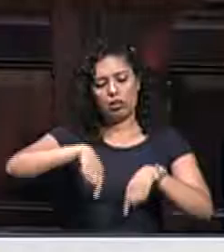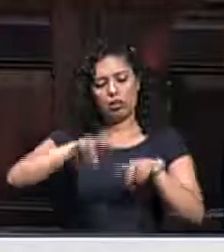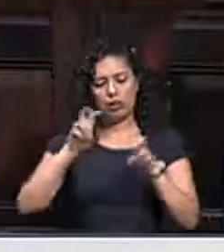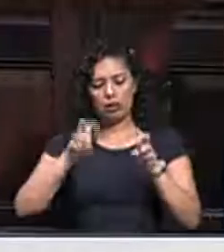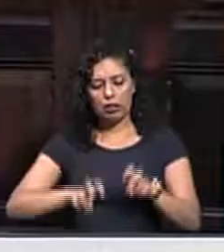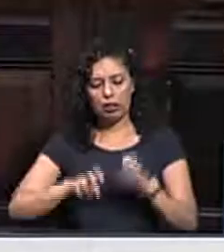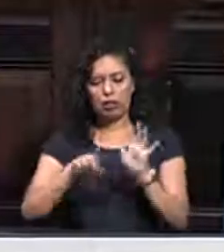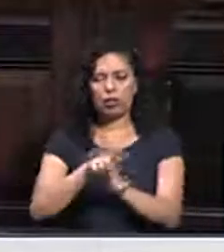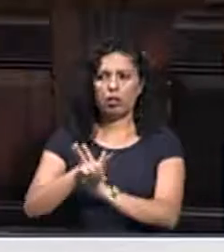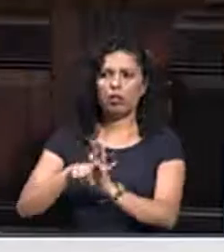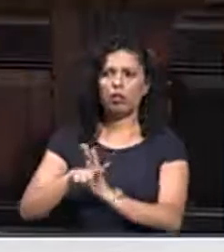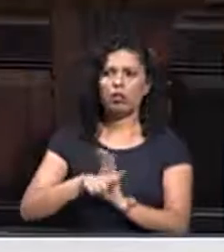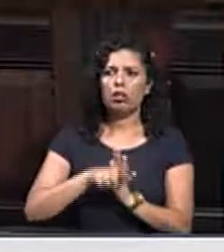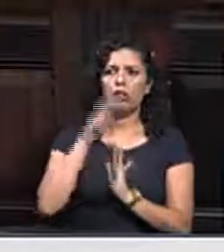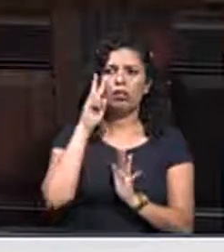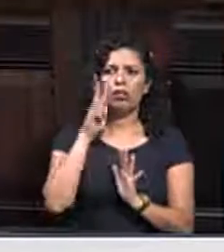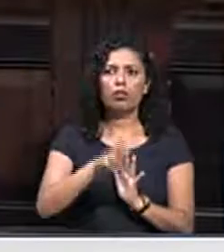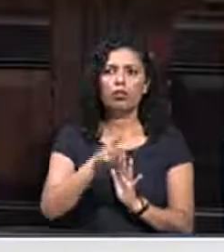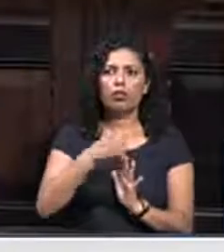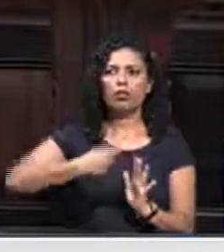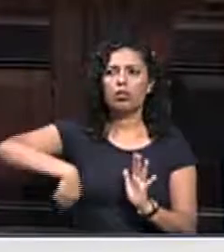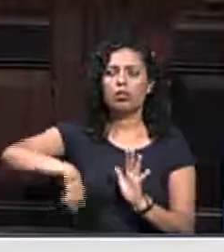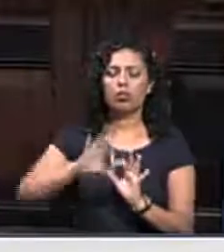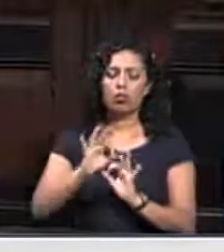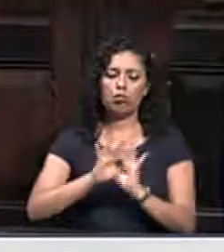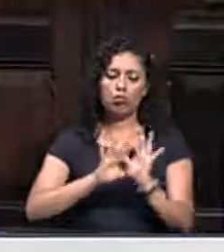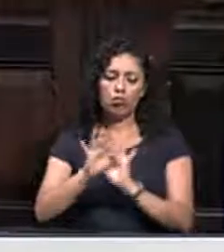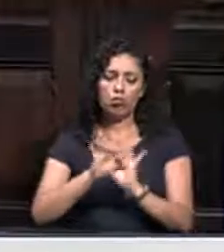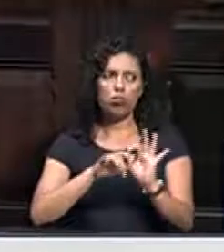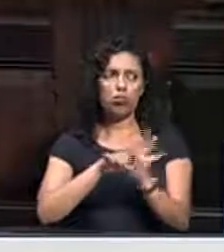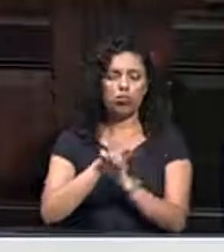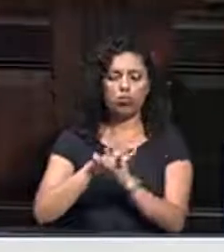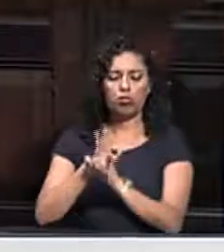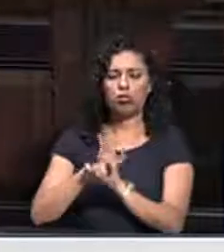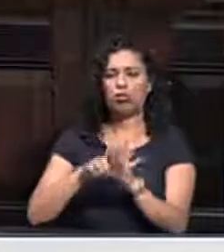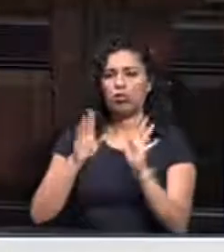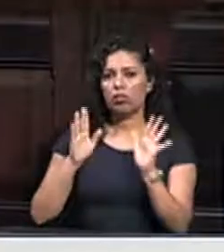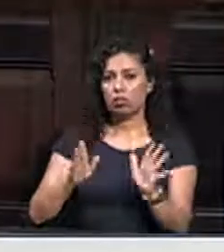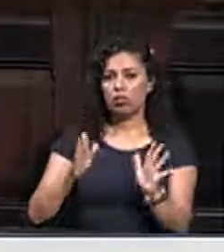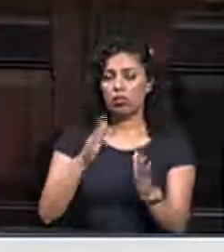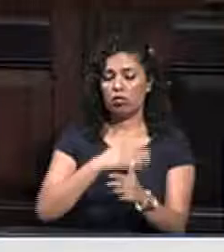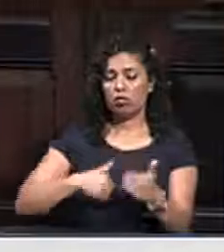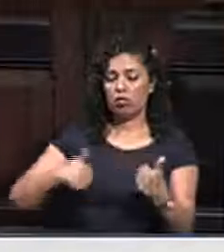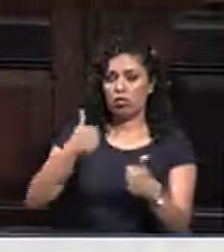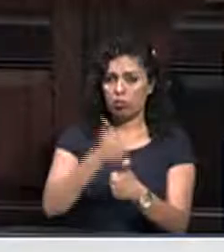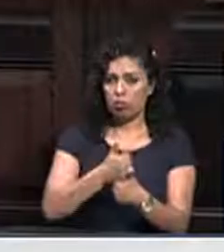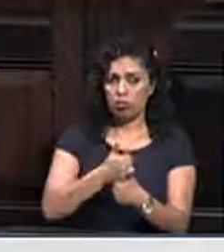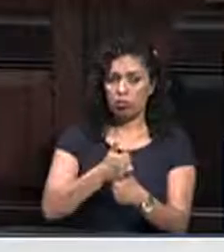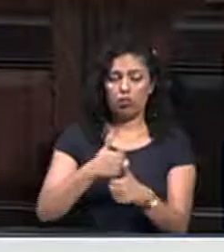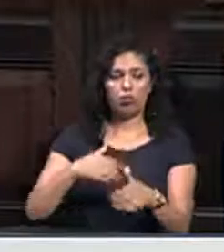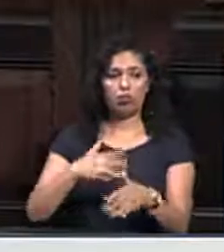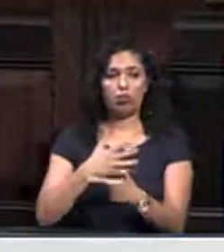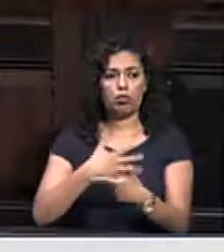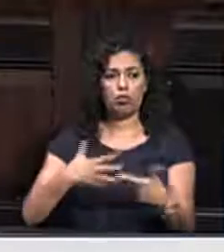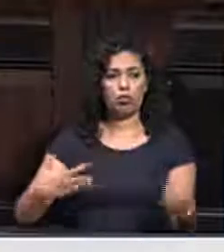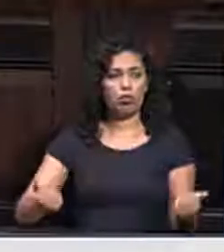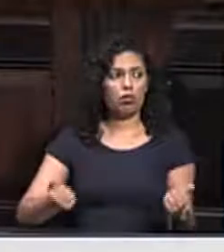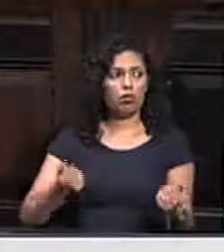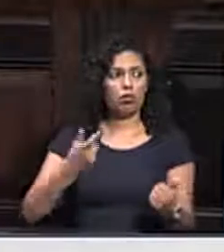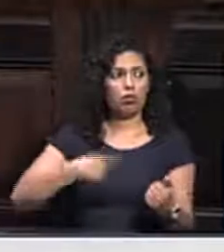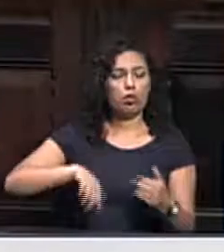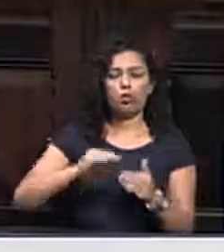Já estamos fazendo uma análise acurada do substitutivo existente e aí nós